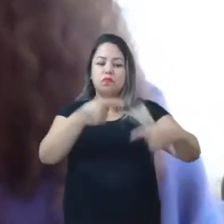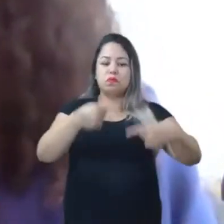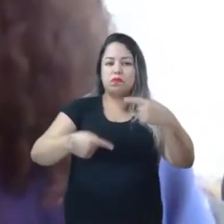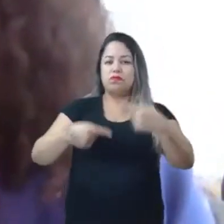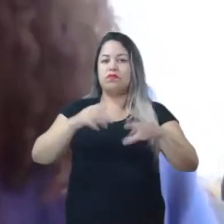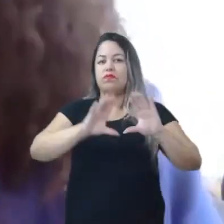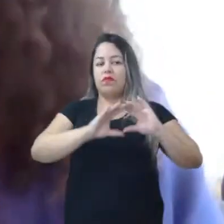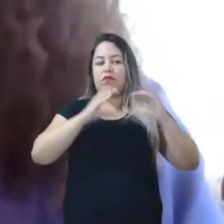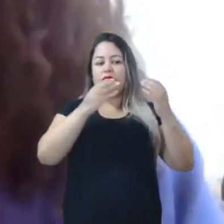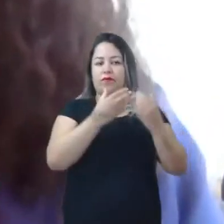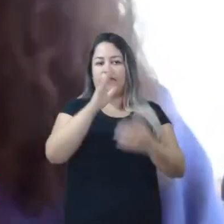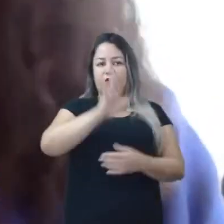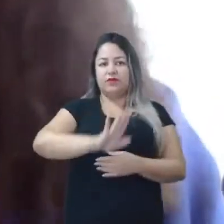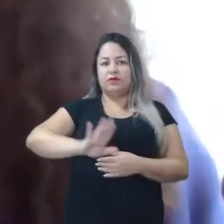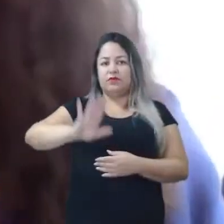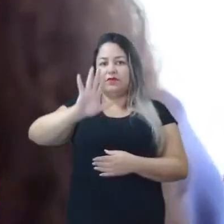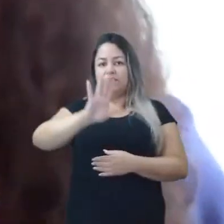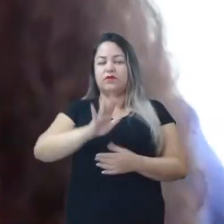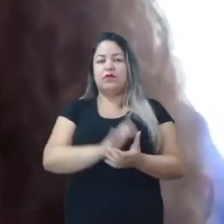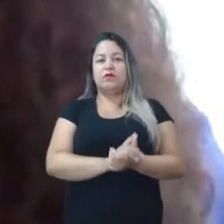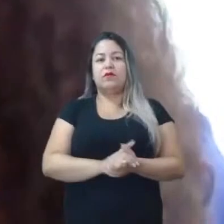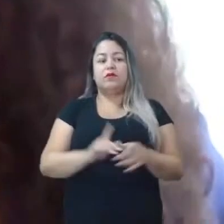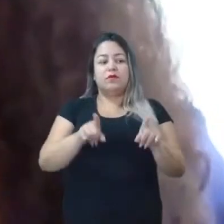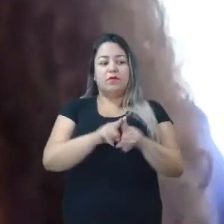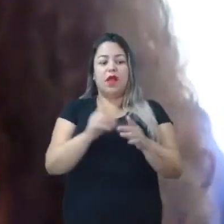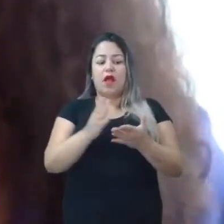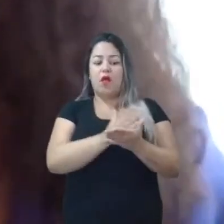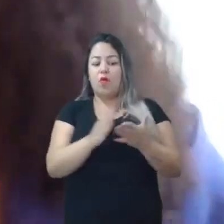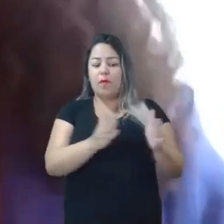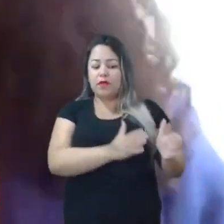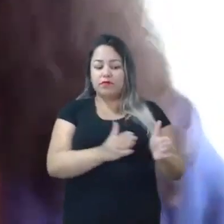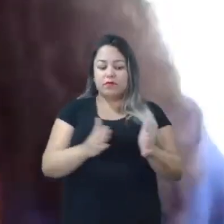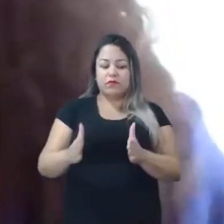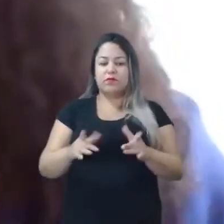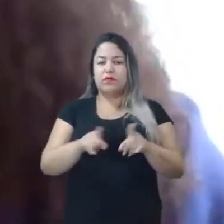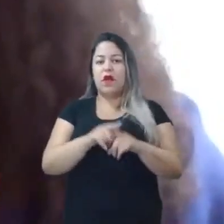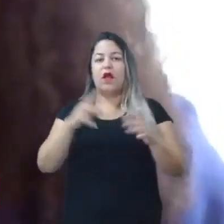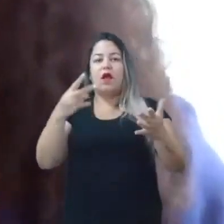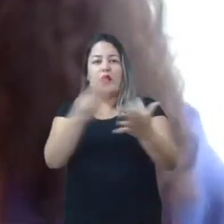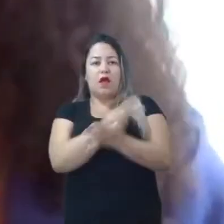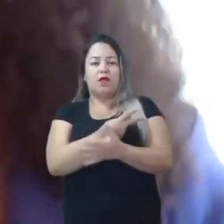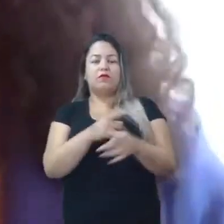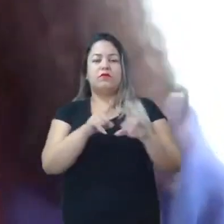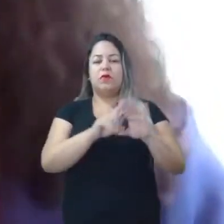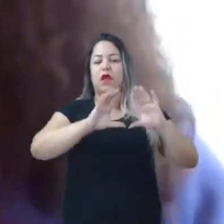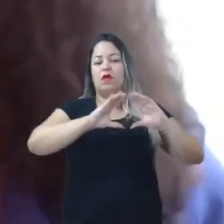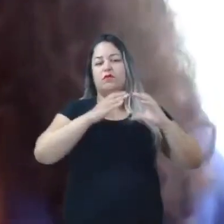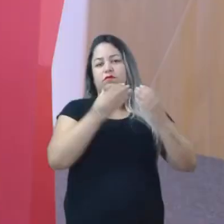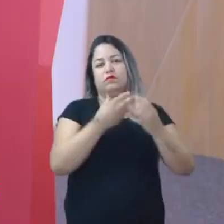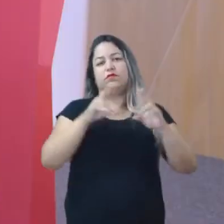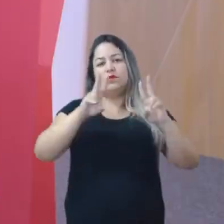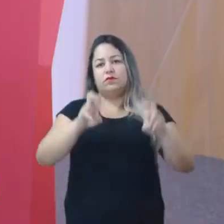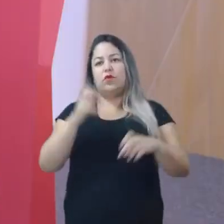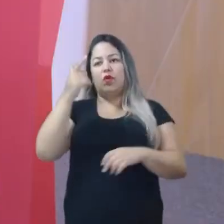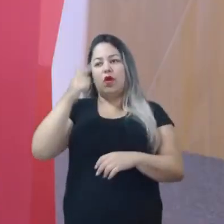Conferência Nacional, algumas etapas que irão acontecer, como as conferências temáticas e